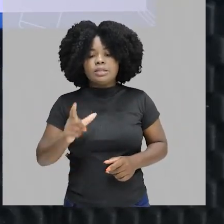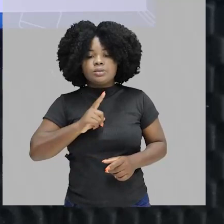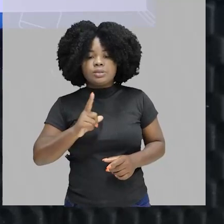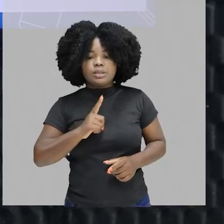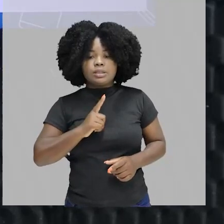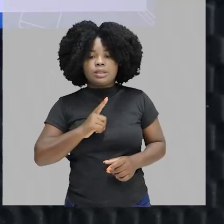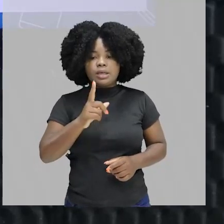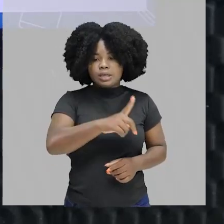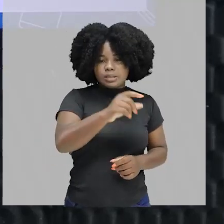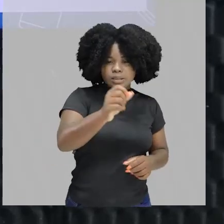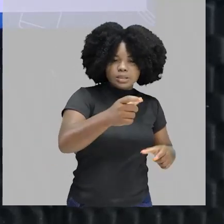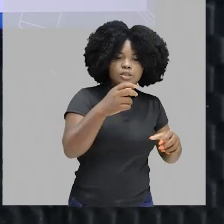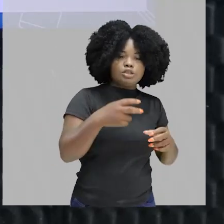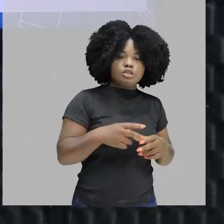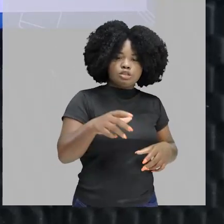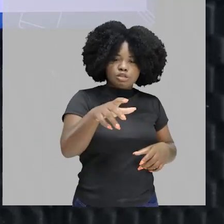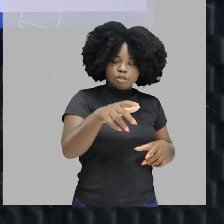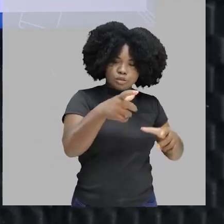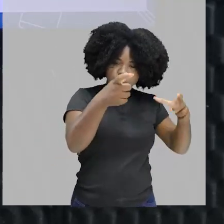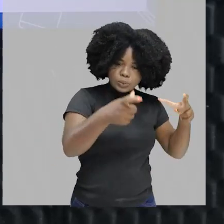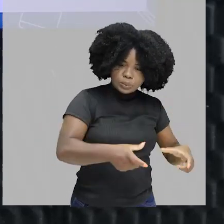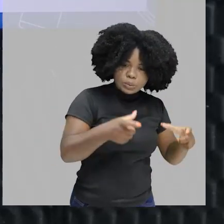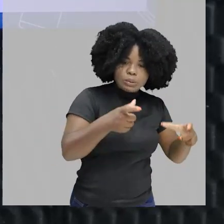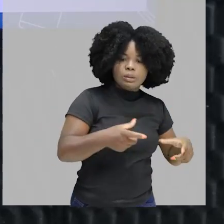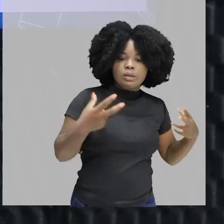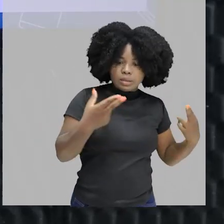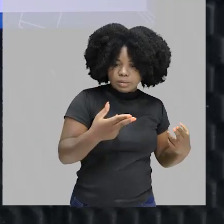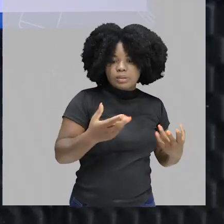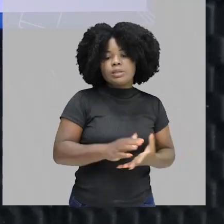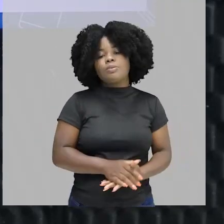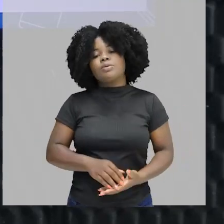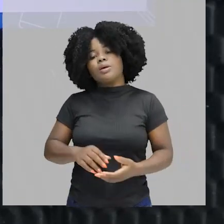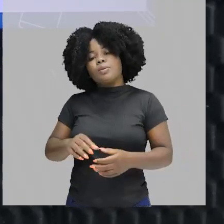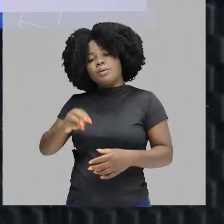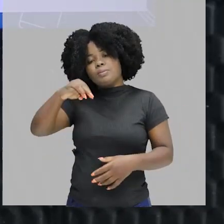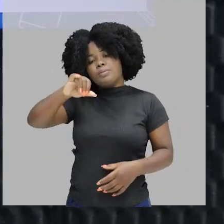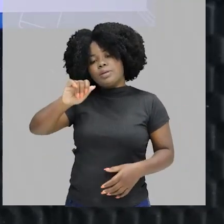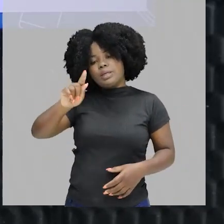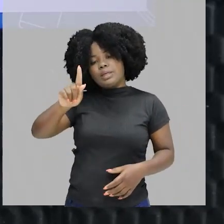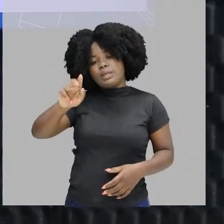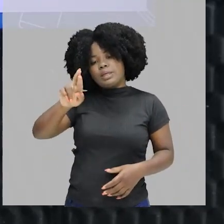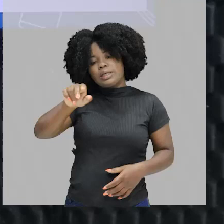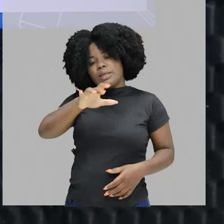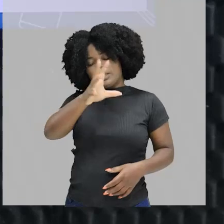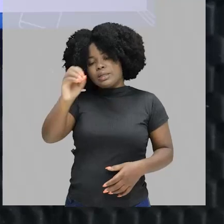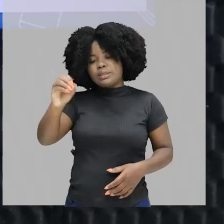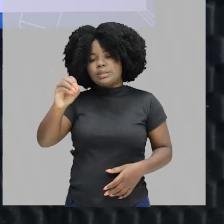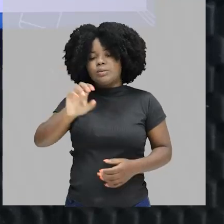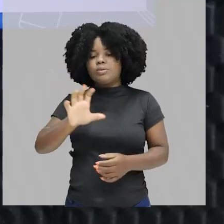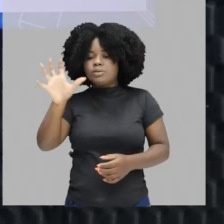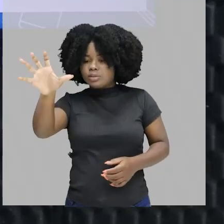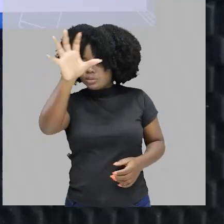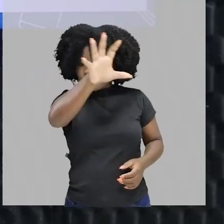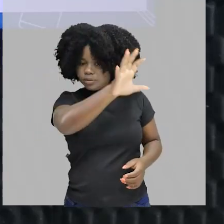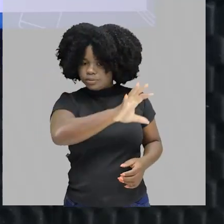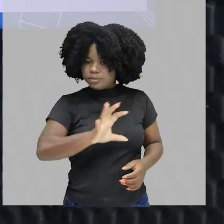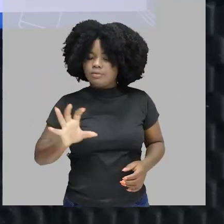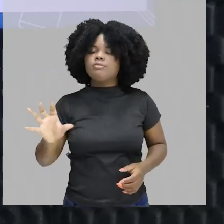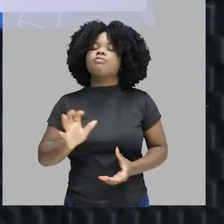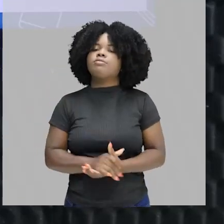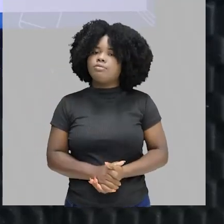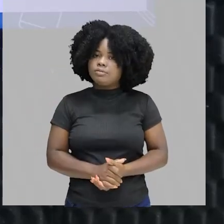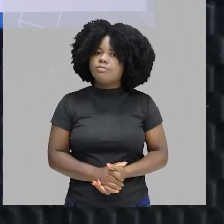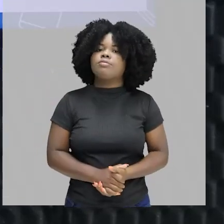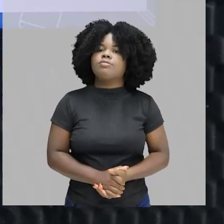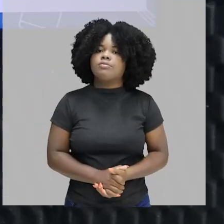território, nós chamamos de migração interregional, tá certo? Então, migração é a questão mais ampla e a gente utiliza normalmente quando